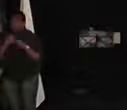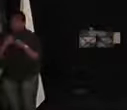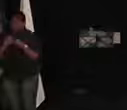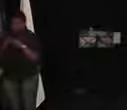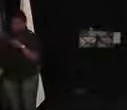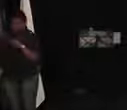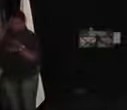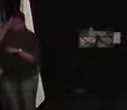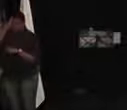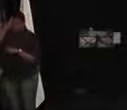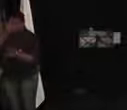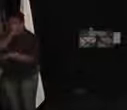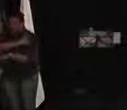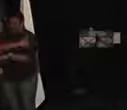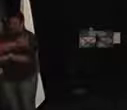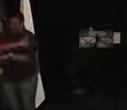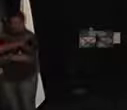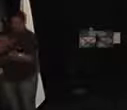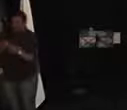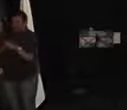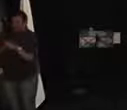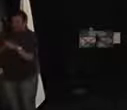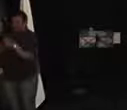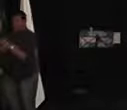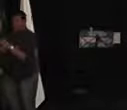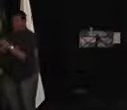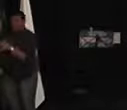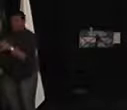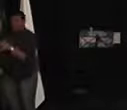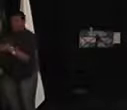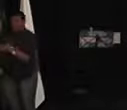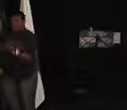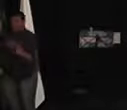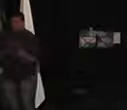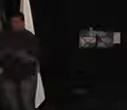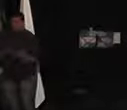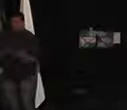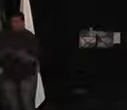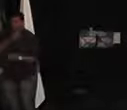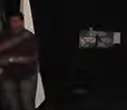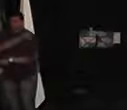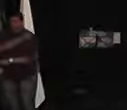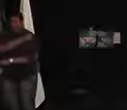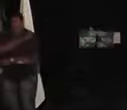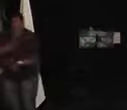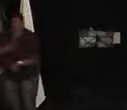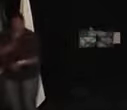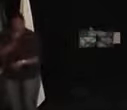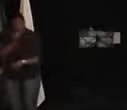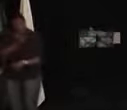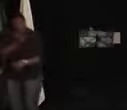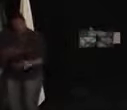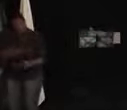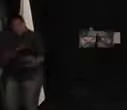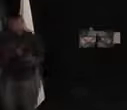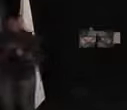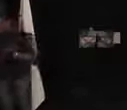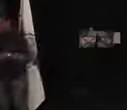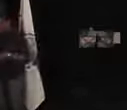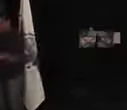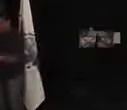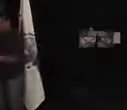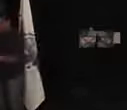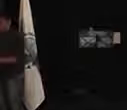fazendo uma pesquisa, aí ele convidou os alunos para participar de uma pesquisa de